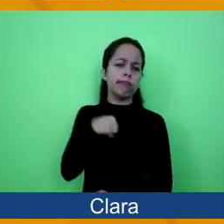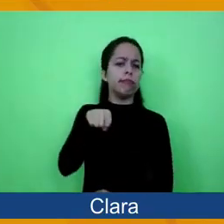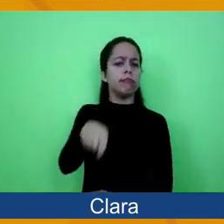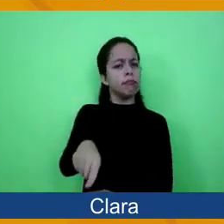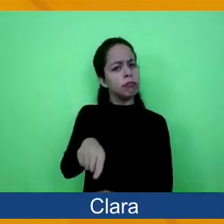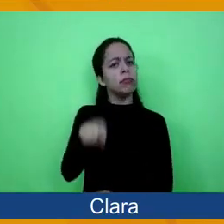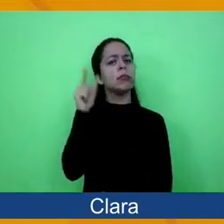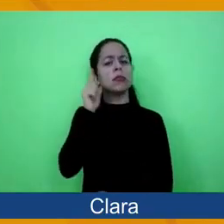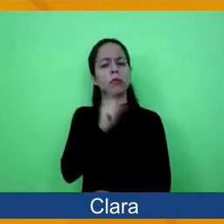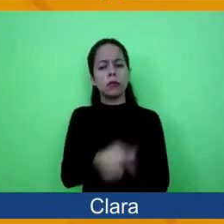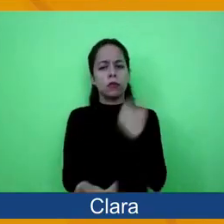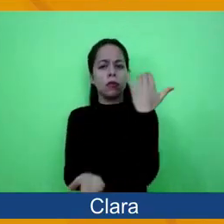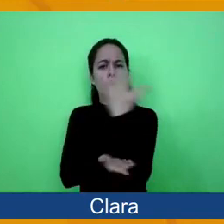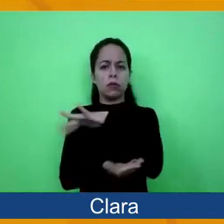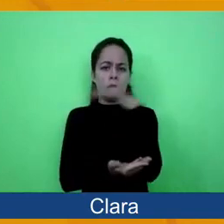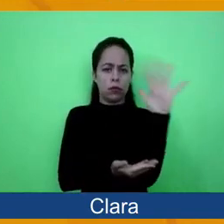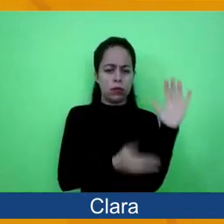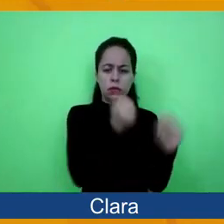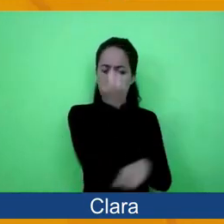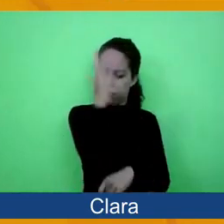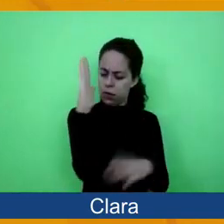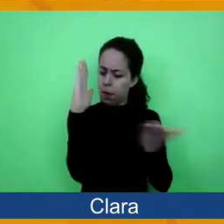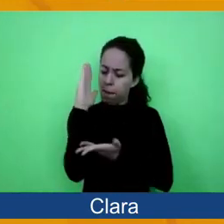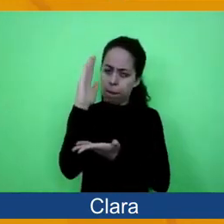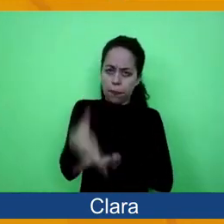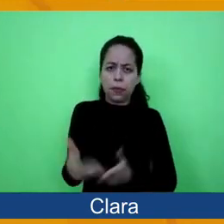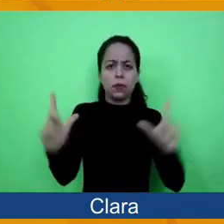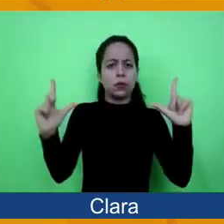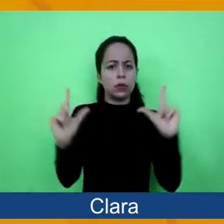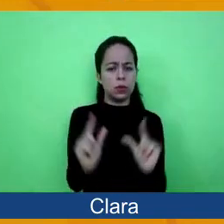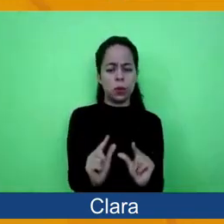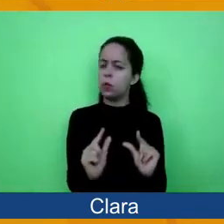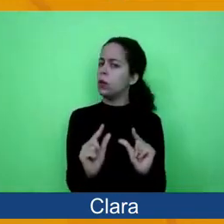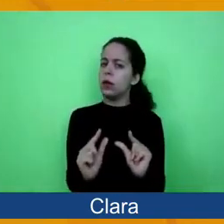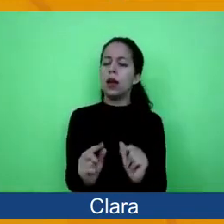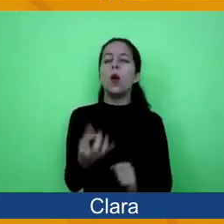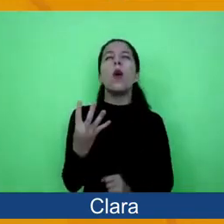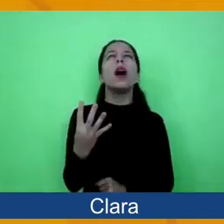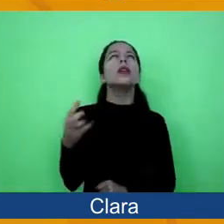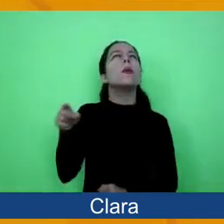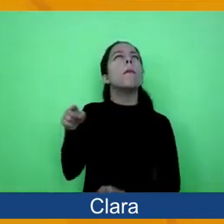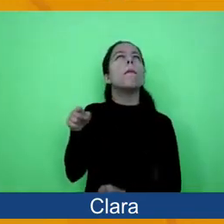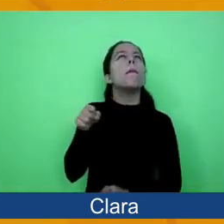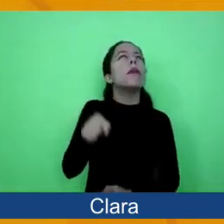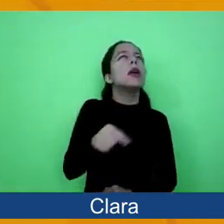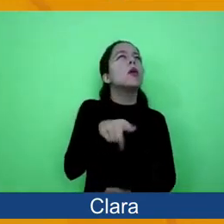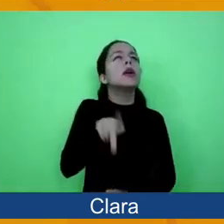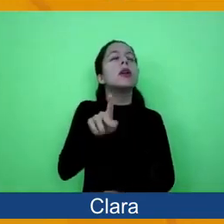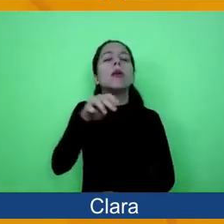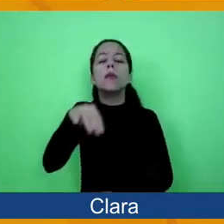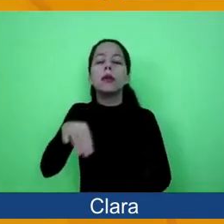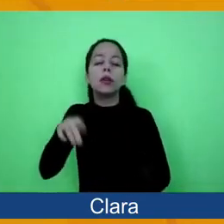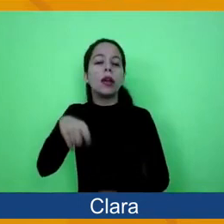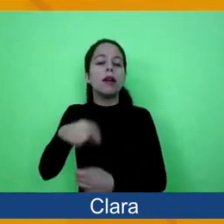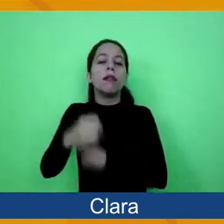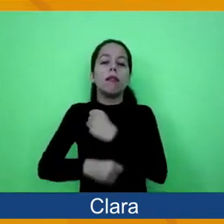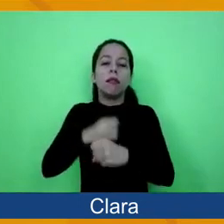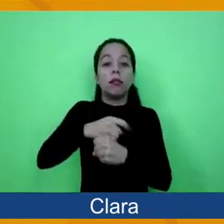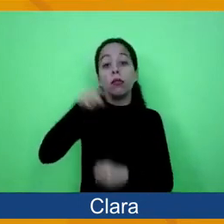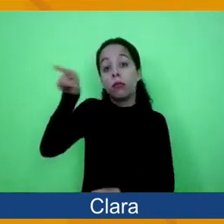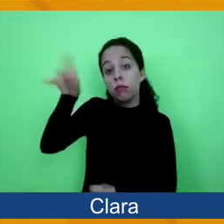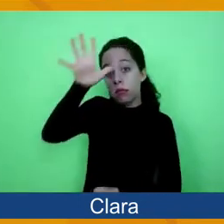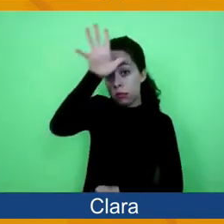desmatamento em 2012, cerca de 4 mil quilômetros por ano, né, na Amazônia. E desde então,